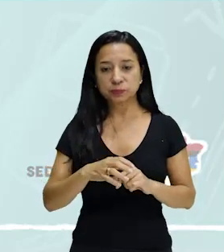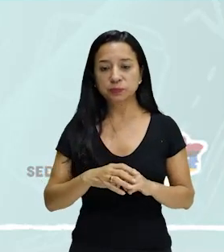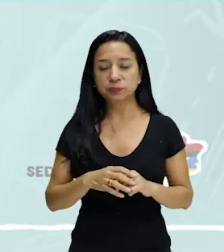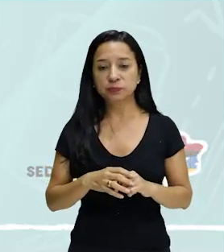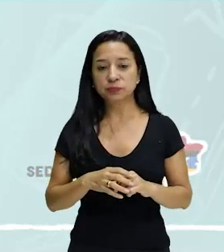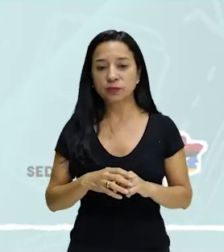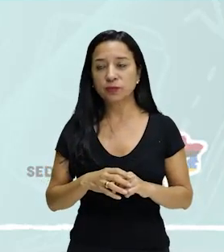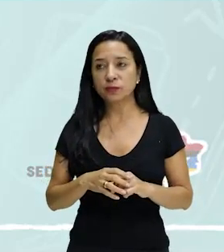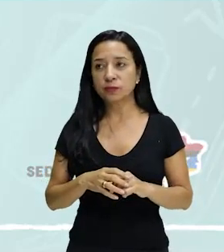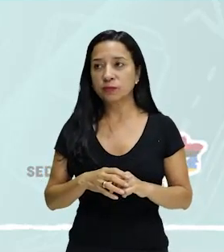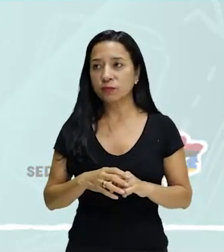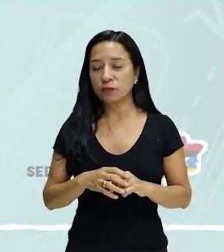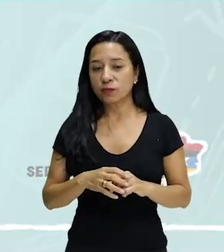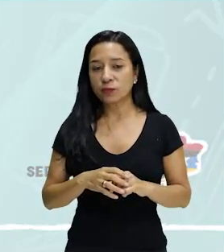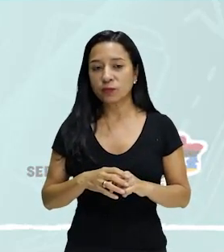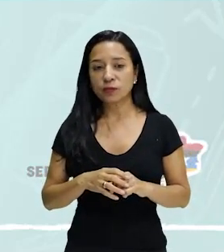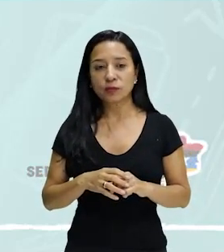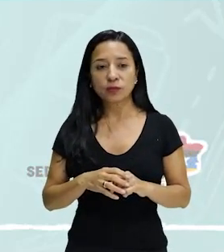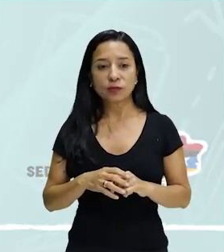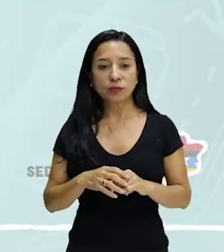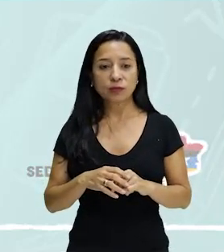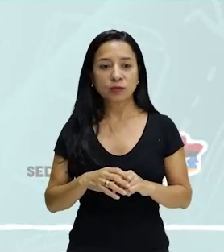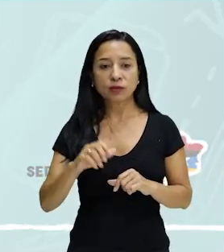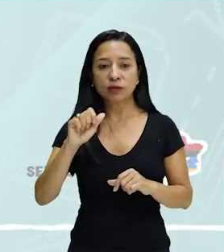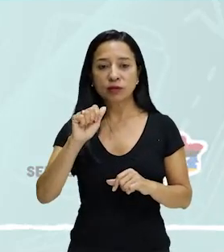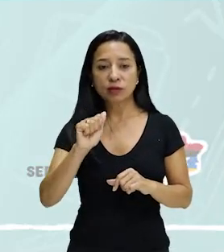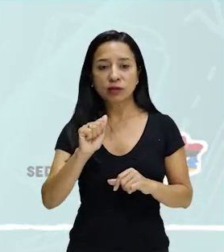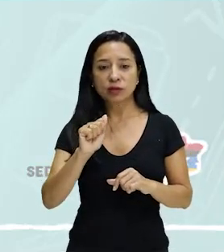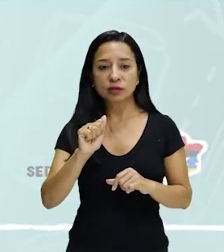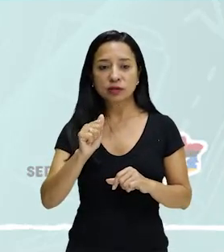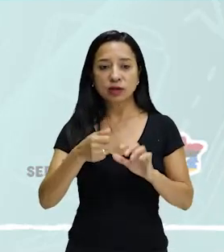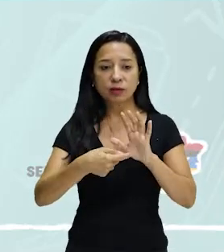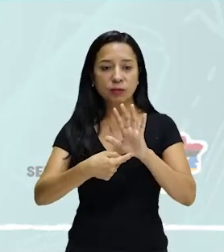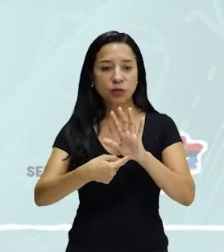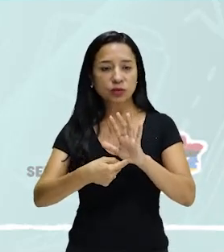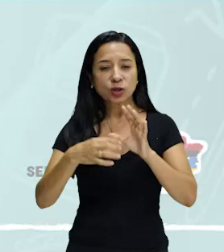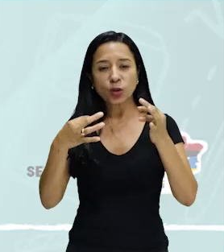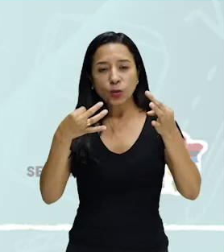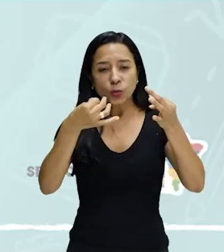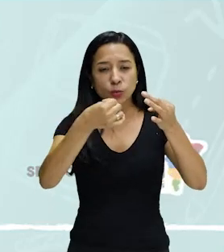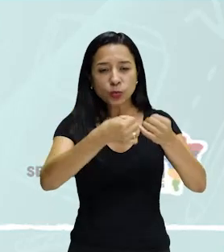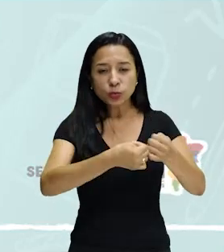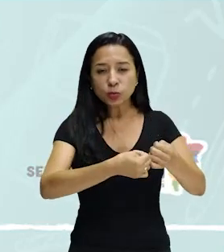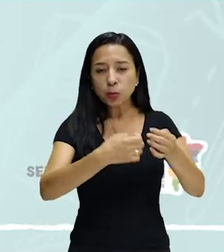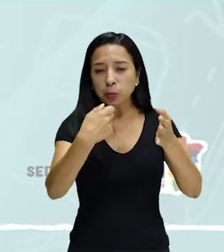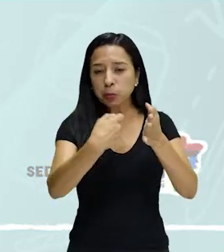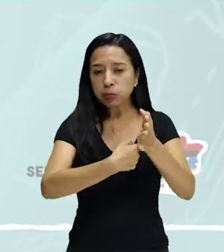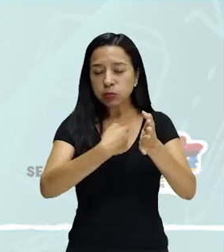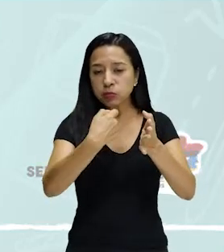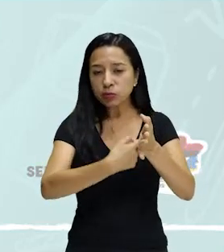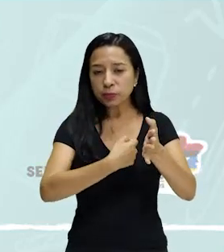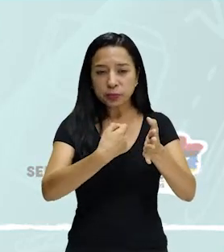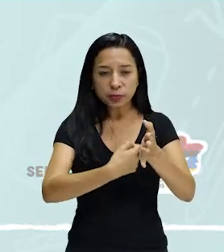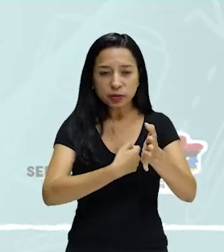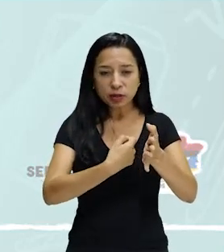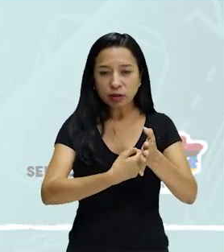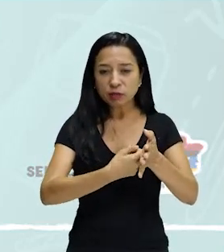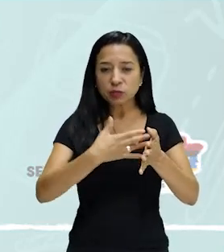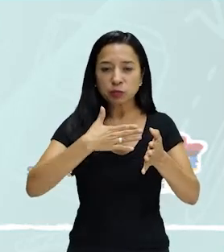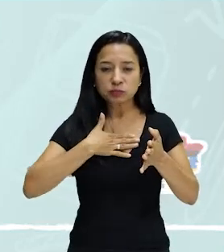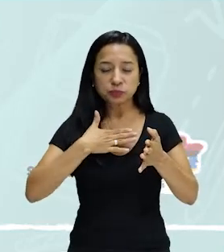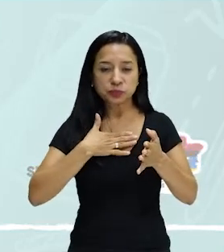A letra A diz assim, ó, todos implicavam comigo, no sentido de mexer, de provocar. Aí o verbo implicar tem uma outra